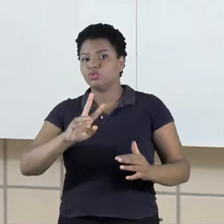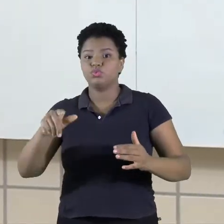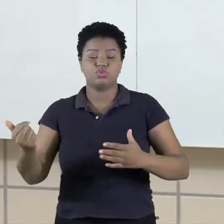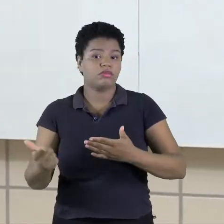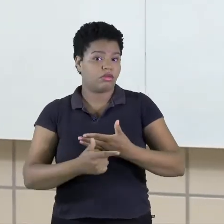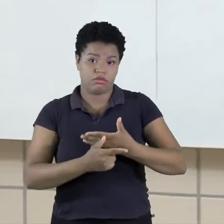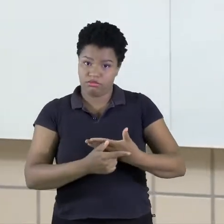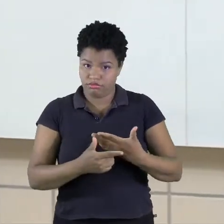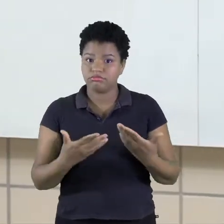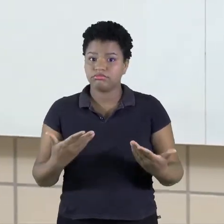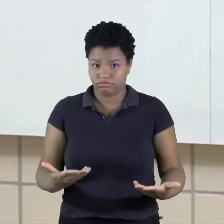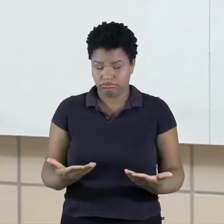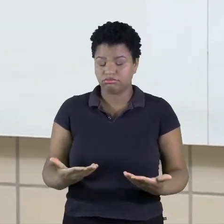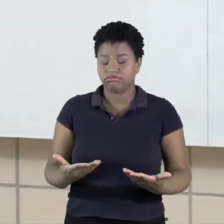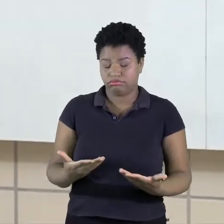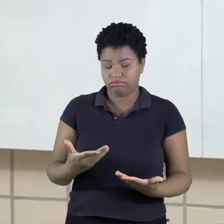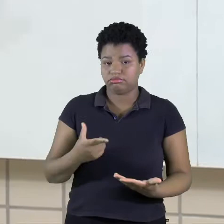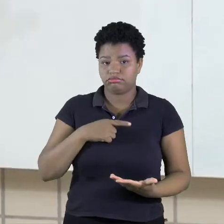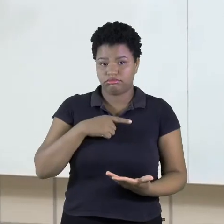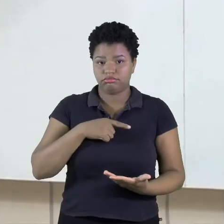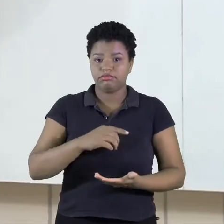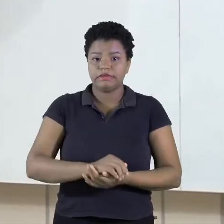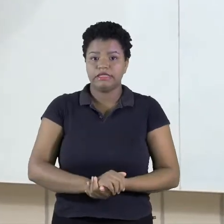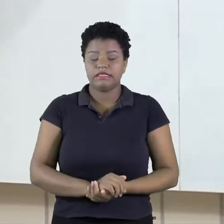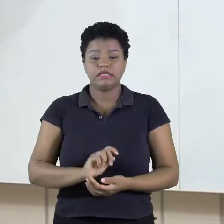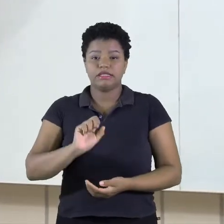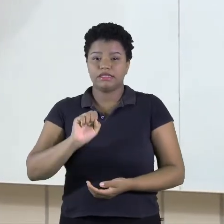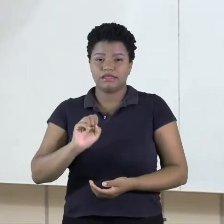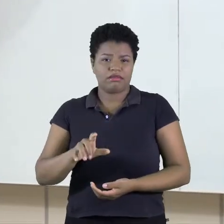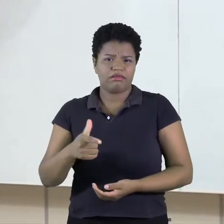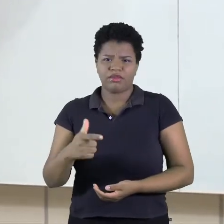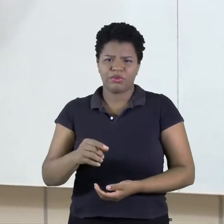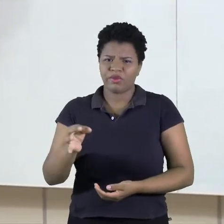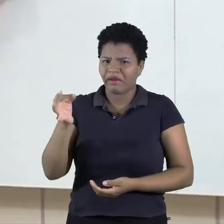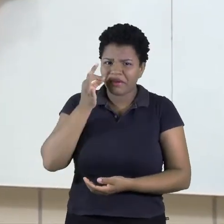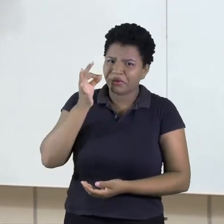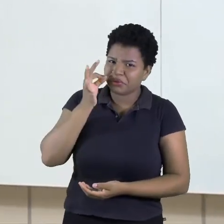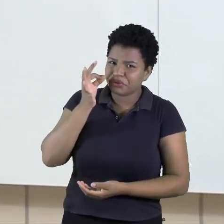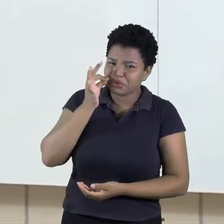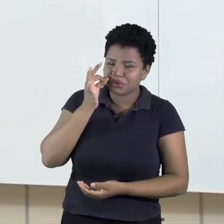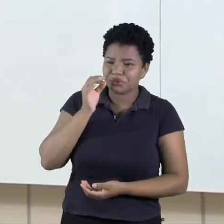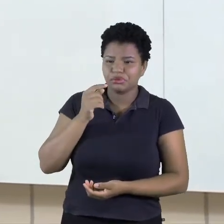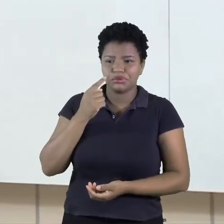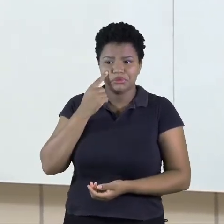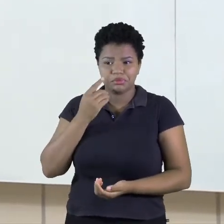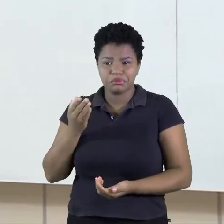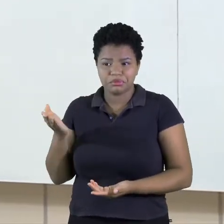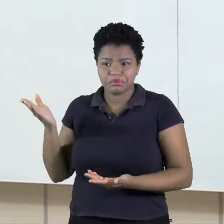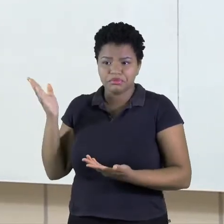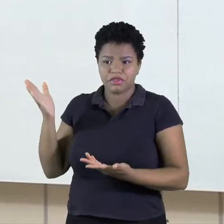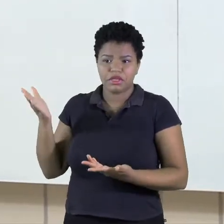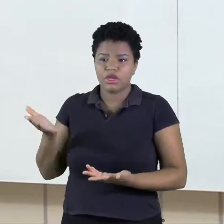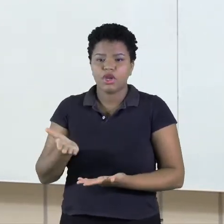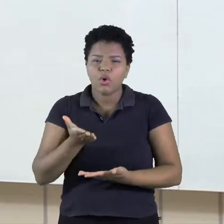se por acaso a gente não tivesse esse ratinho aqui que vai consumir a nossa